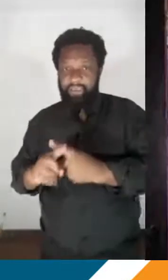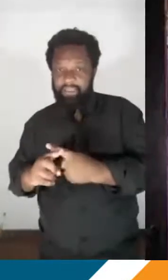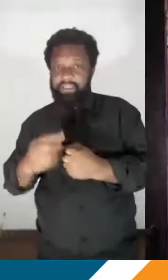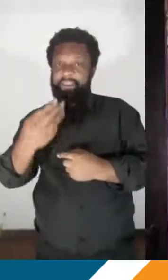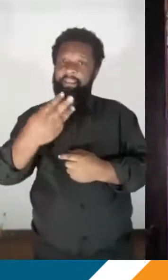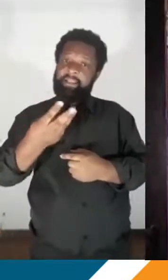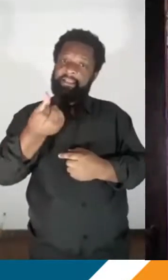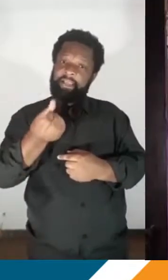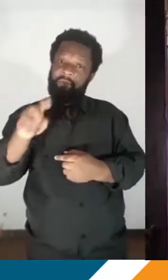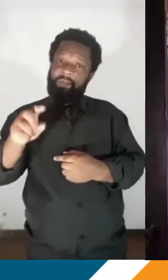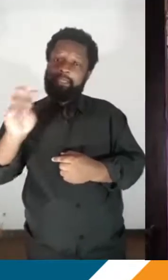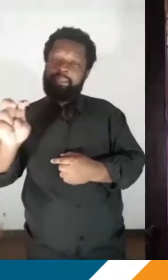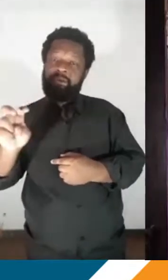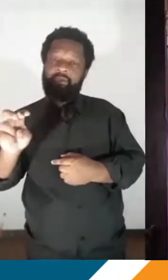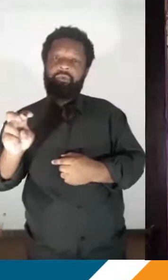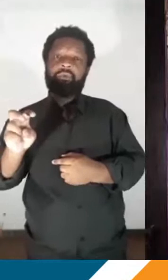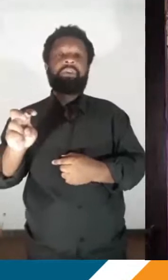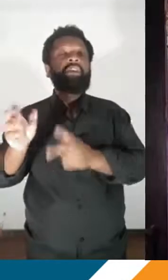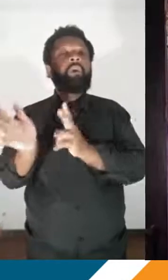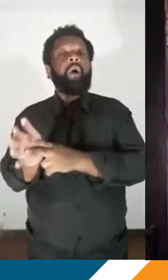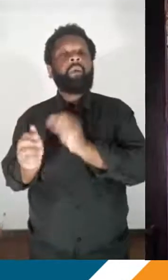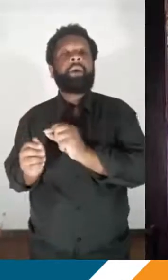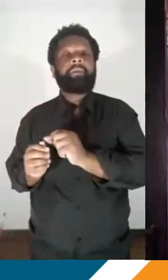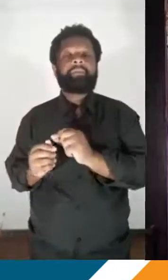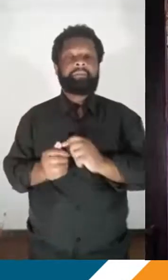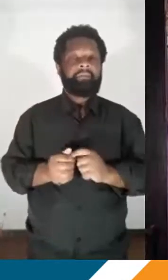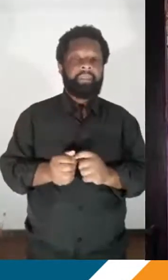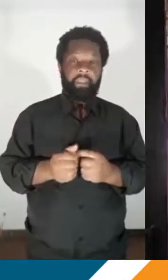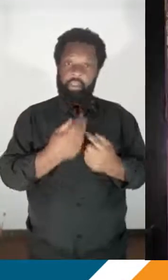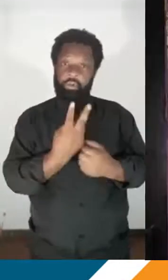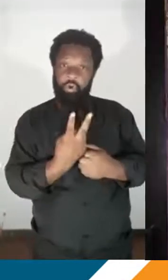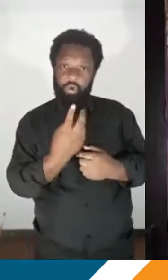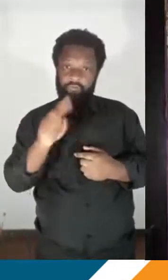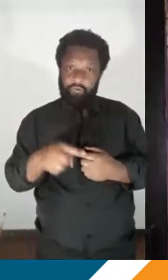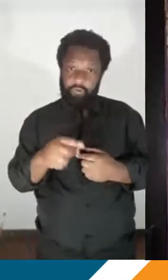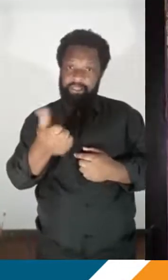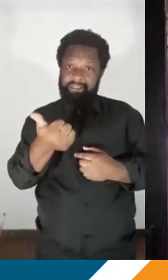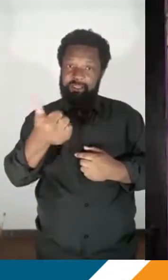0,6 vezes 36,5, que é igual a